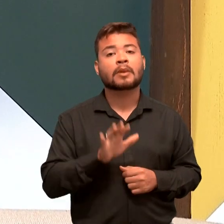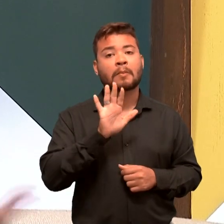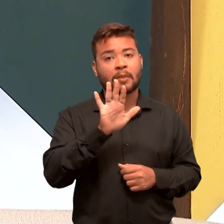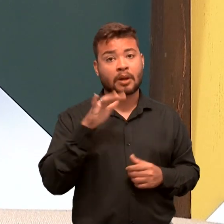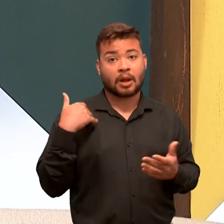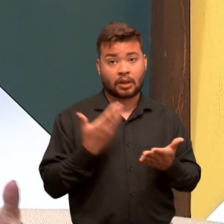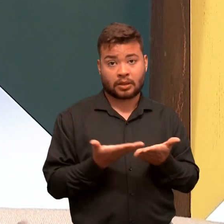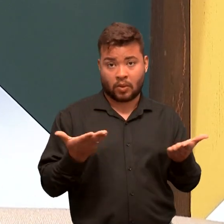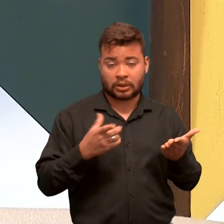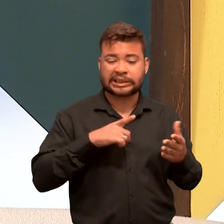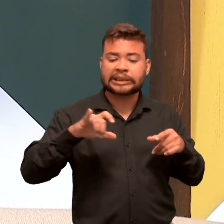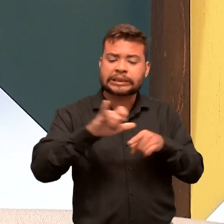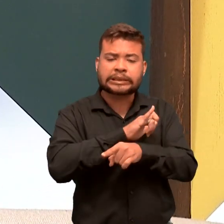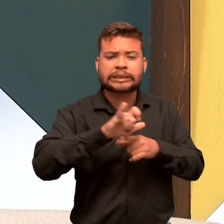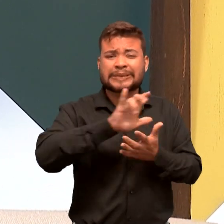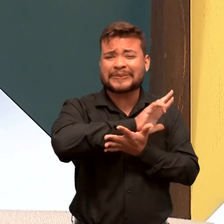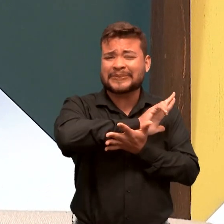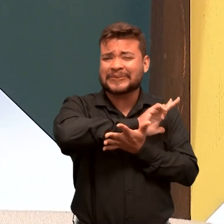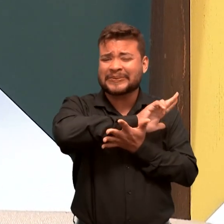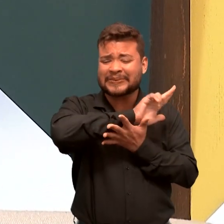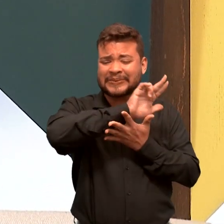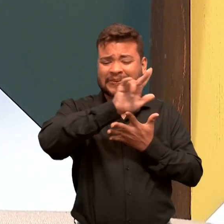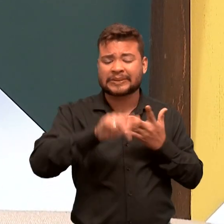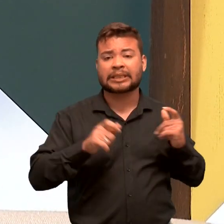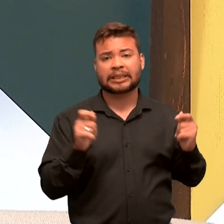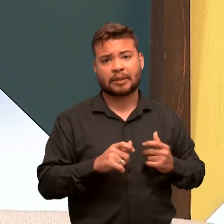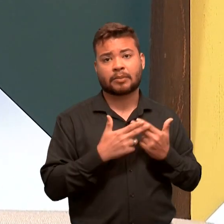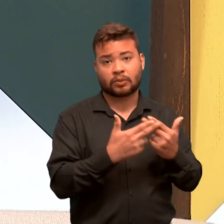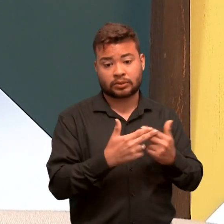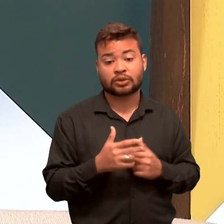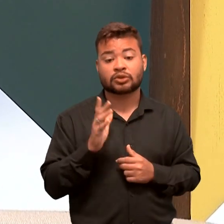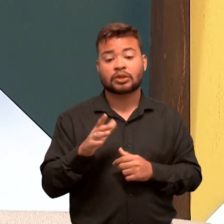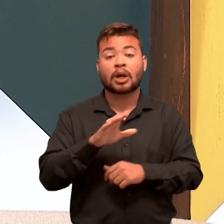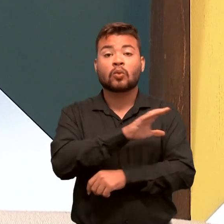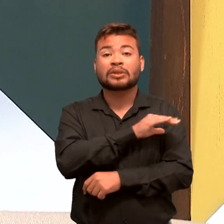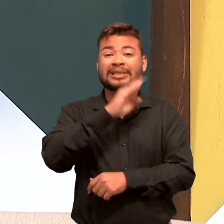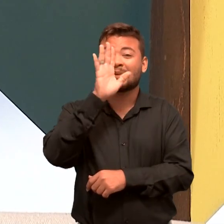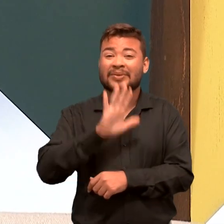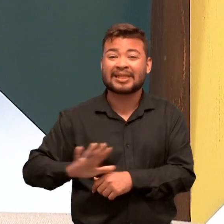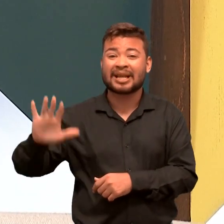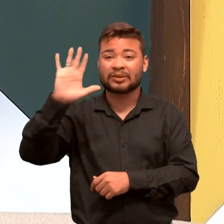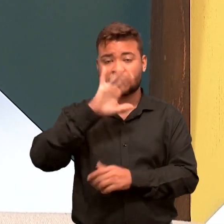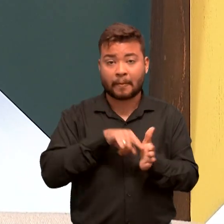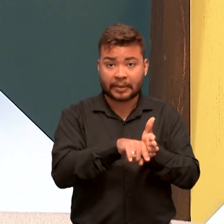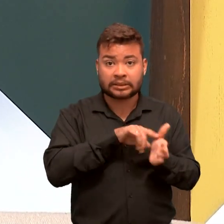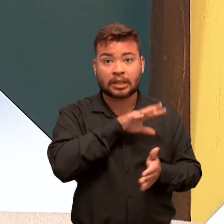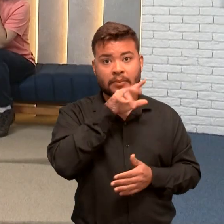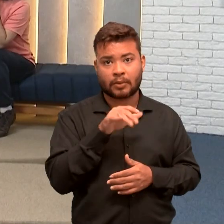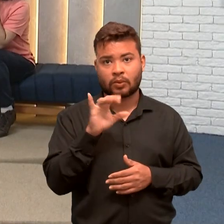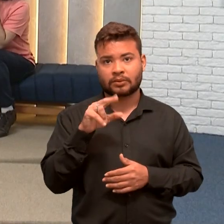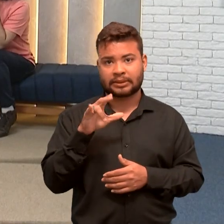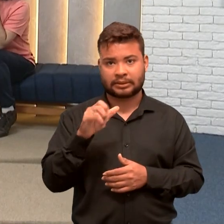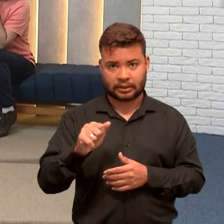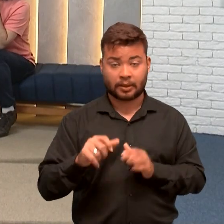muitos métodos alternativos já definidos, inclusive pelo Conselho Nacional em Pesquisa Animal, que é o CONSEA, que é do